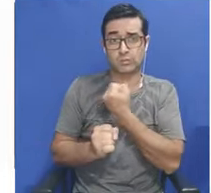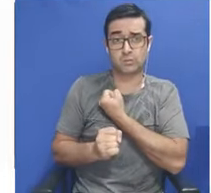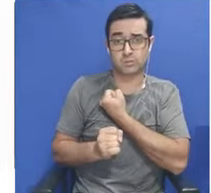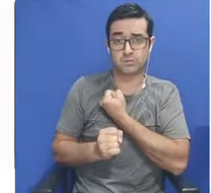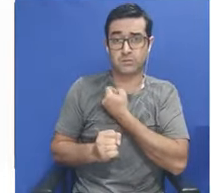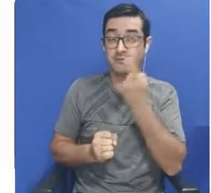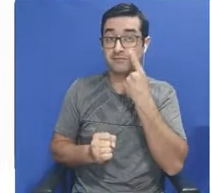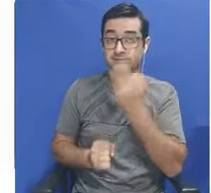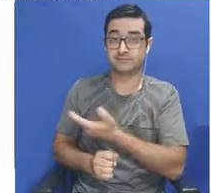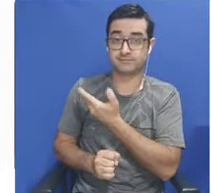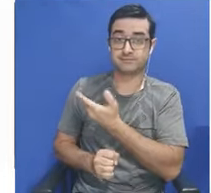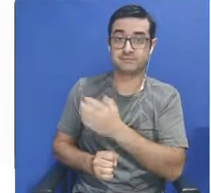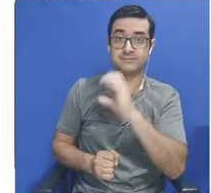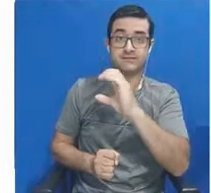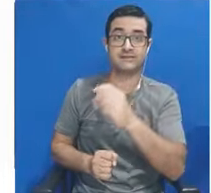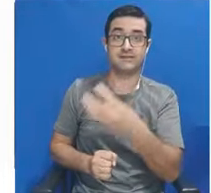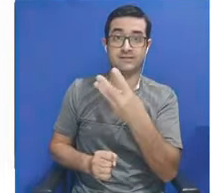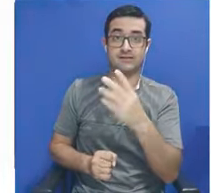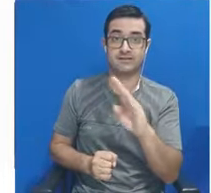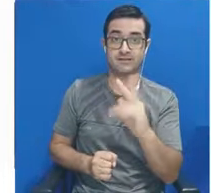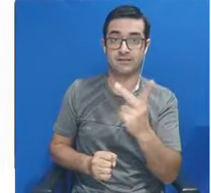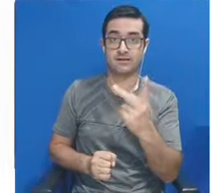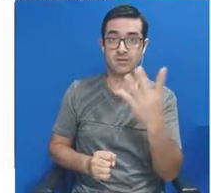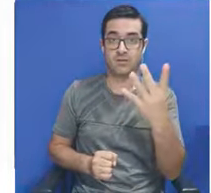C3H4O3, pode ser o dobro,